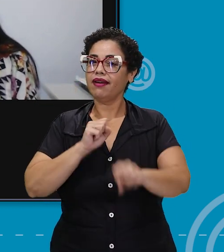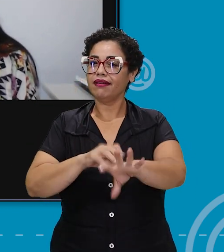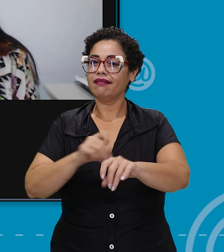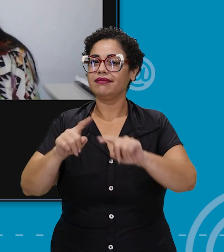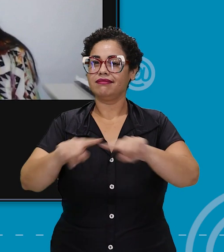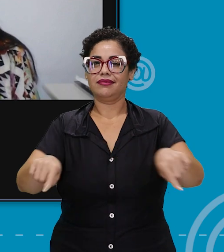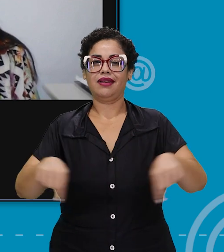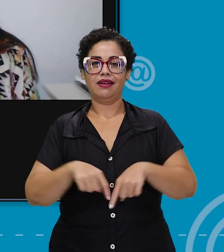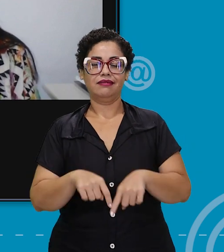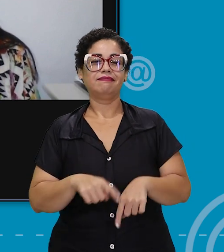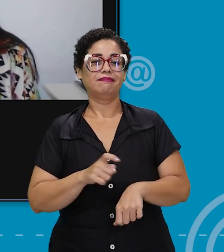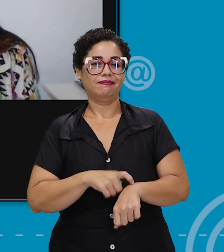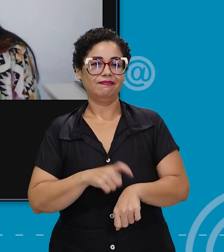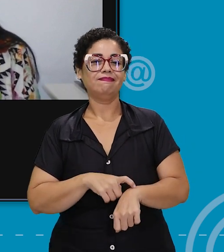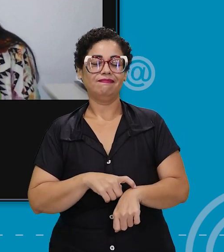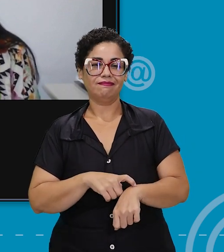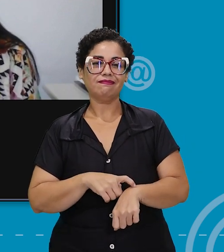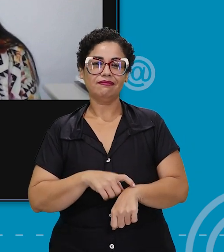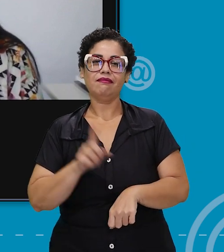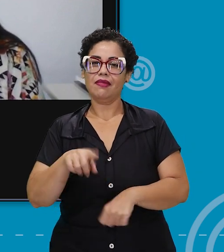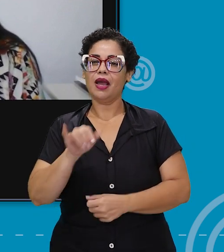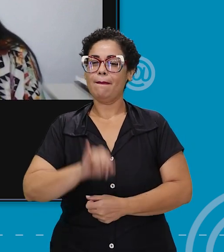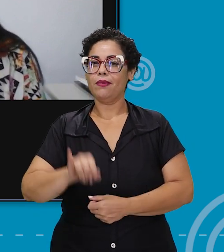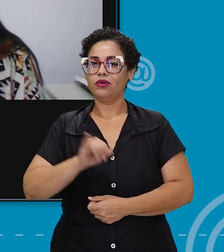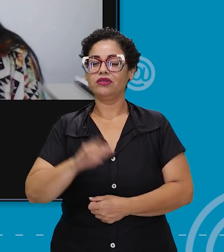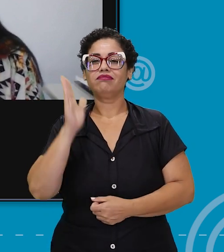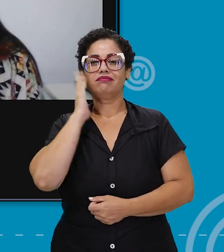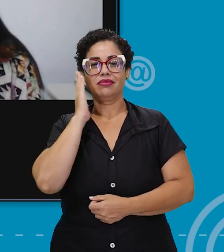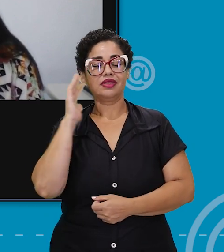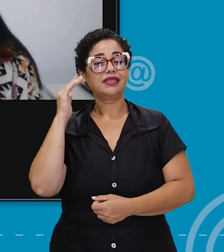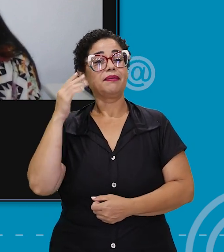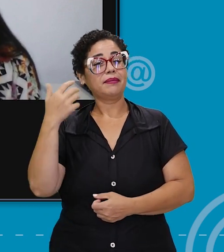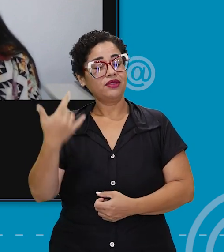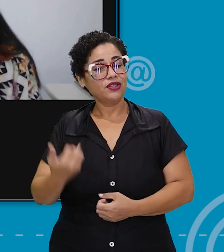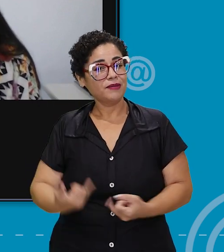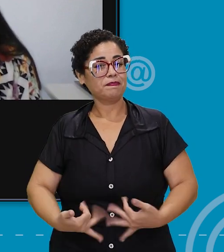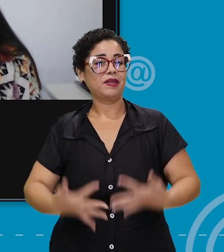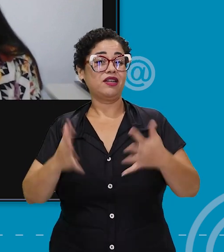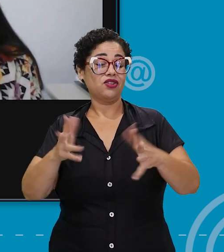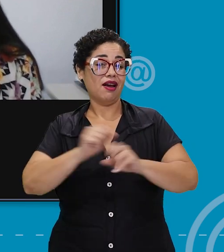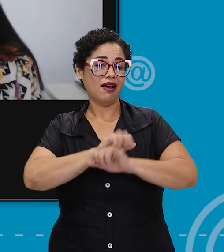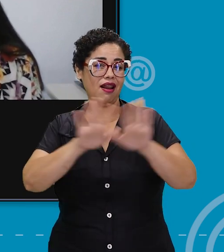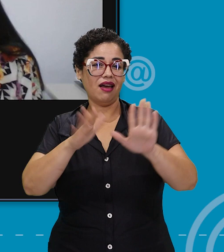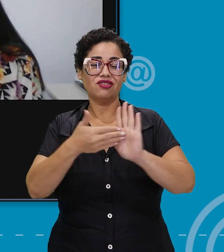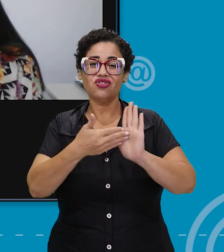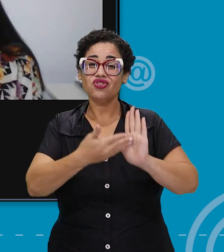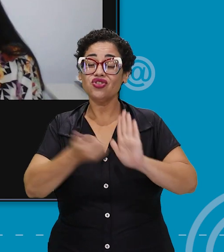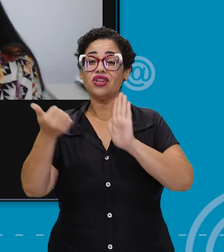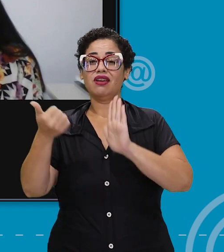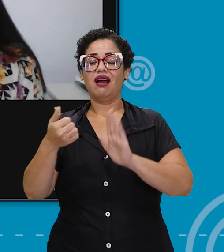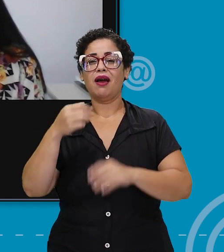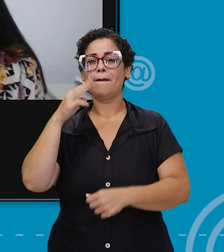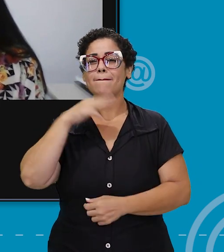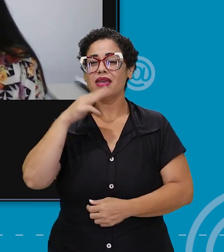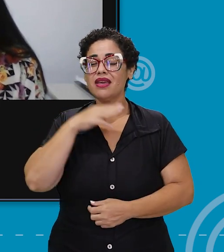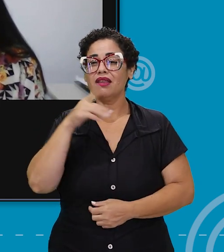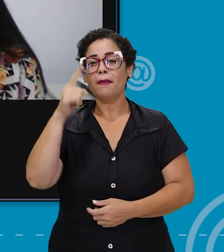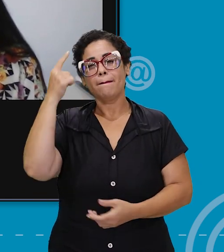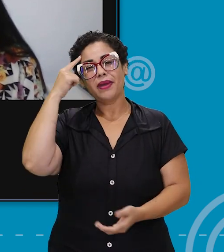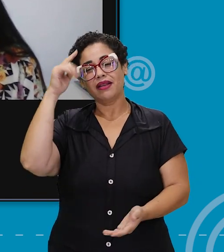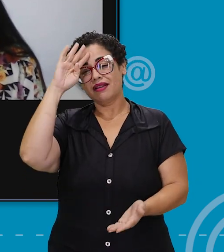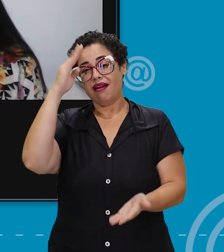vai trabalhar isso em sala de aula, né? Porque é importante a gente deixar isso bem claro, tirar esse mito,